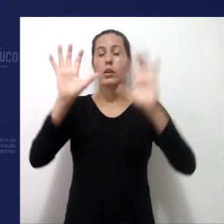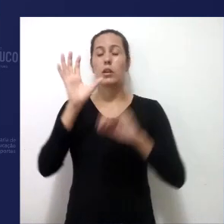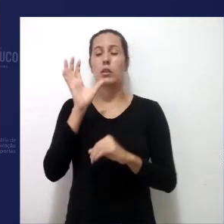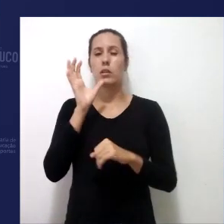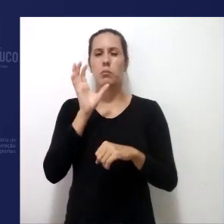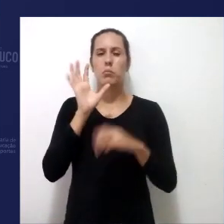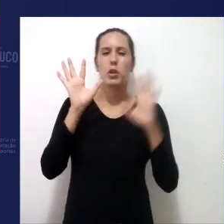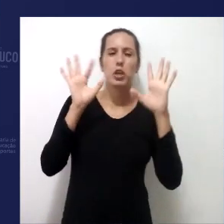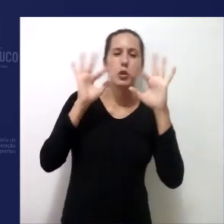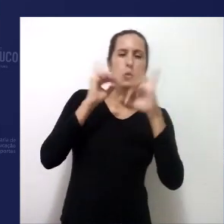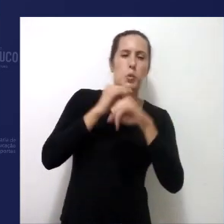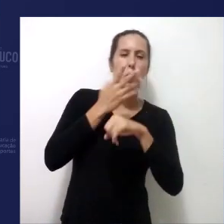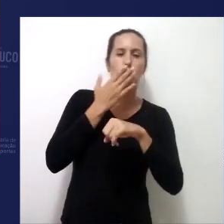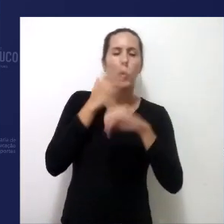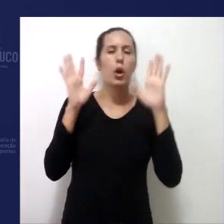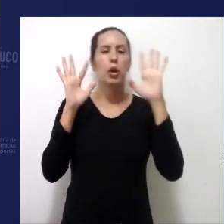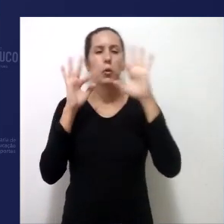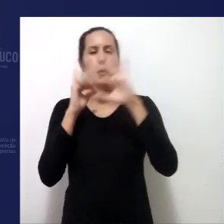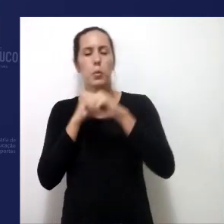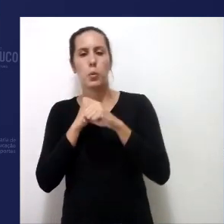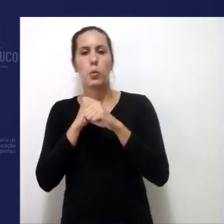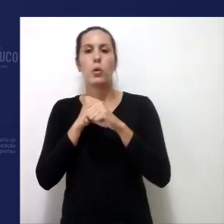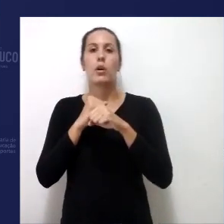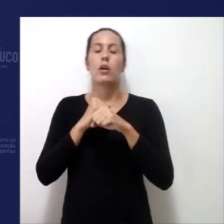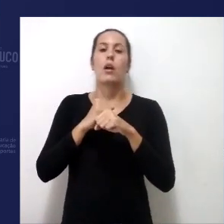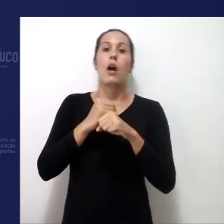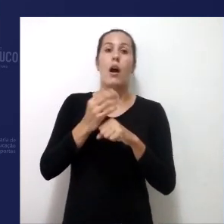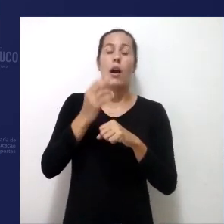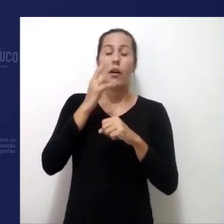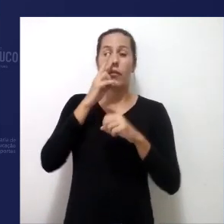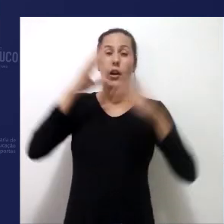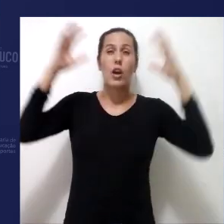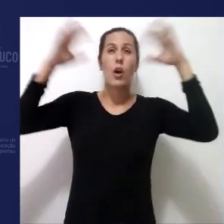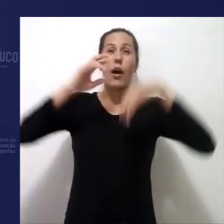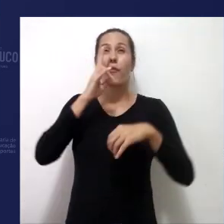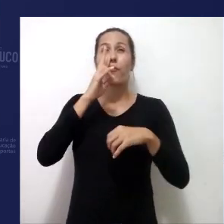muito fortes, porém mais duradouras,